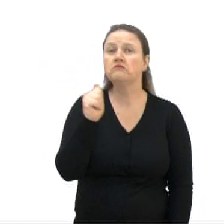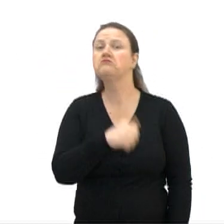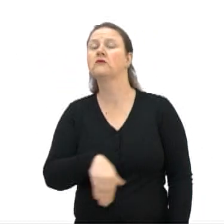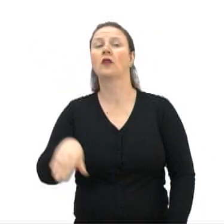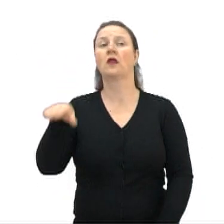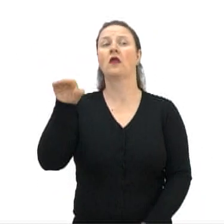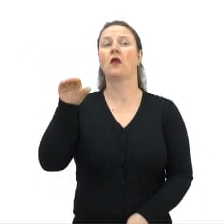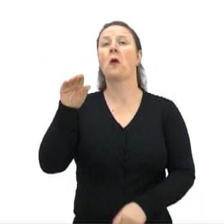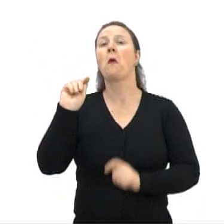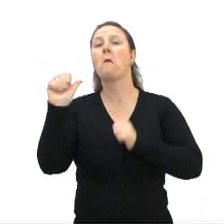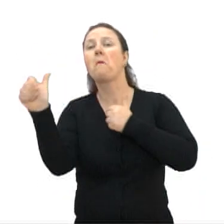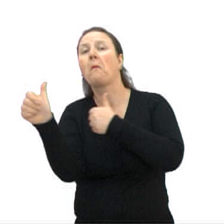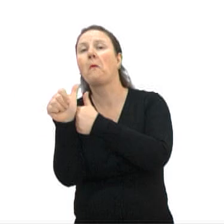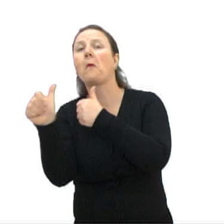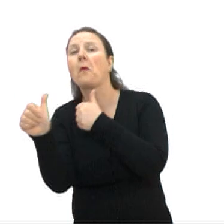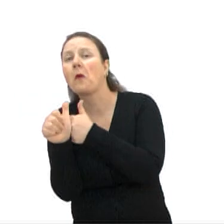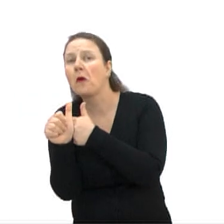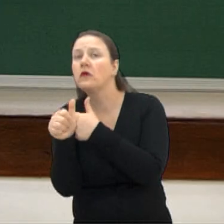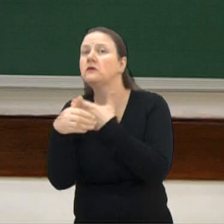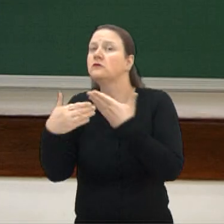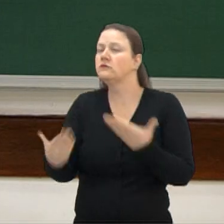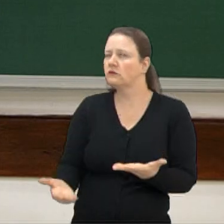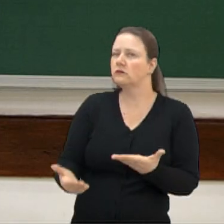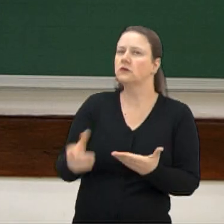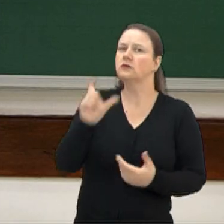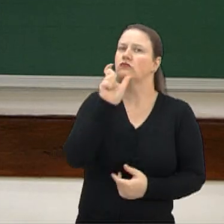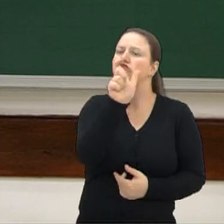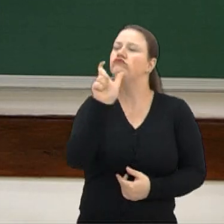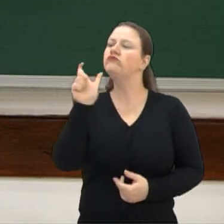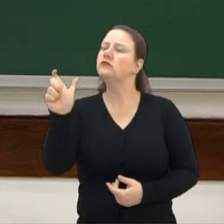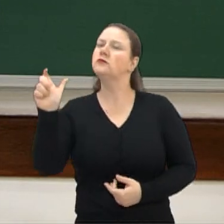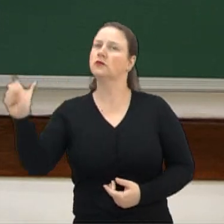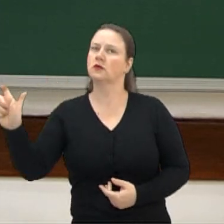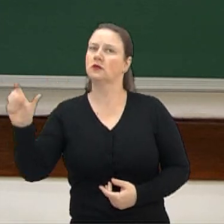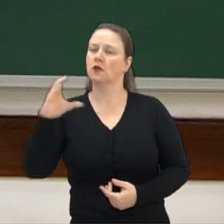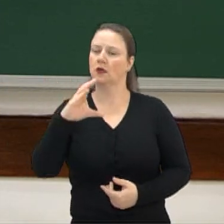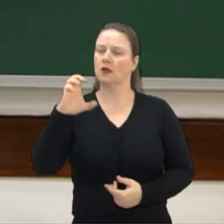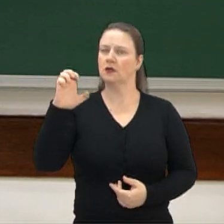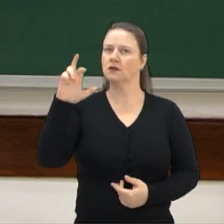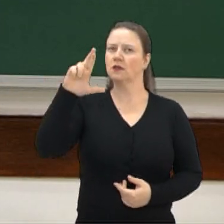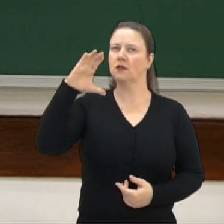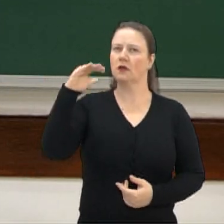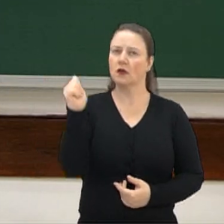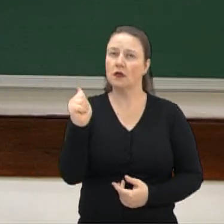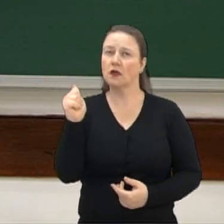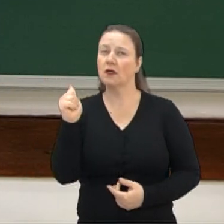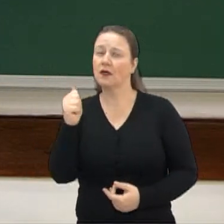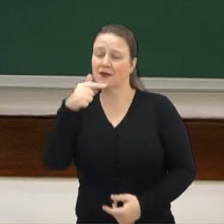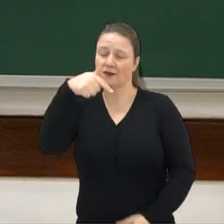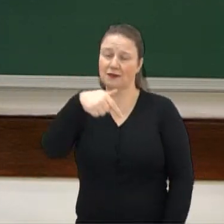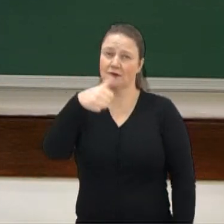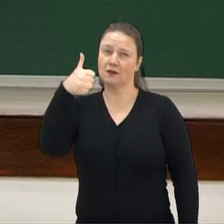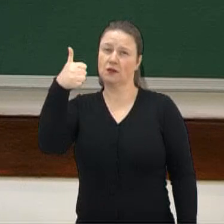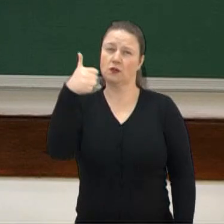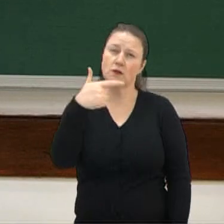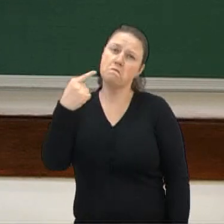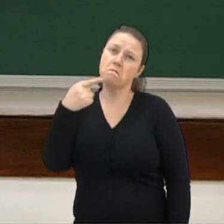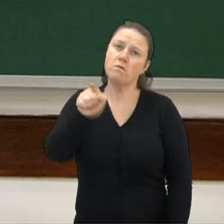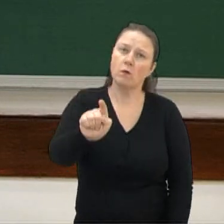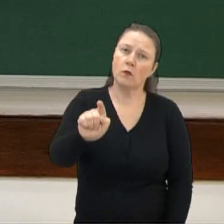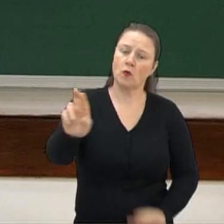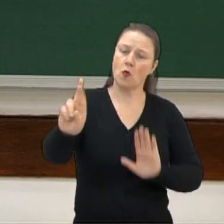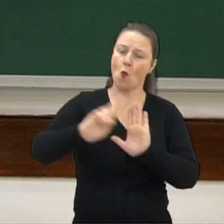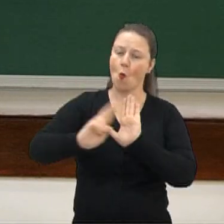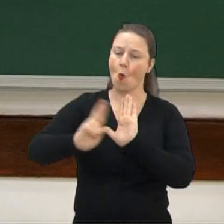de, perto de. Então, por exemplo, tenho cerca de 712 mil resultados,